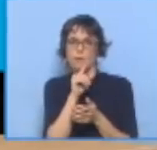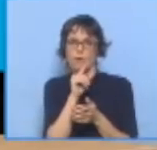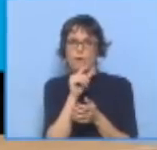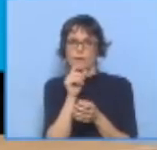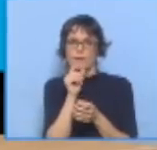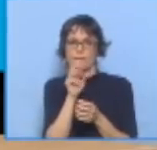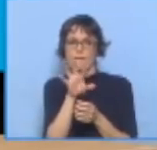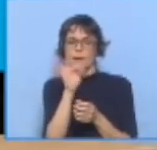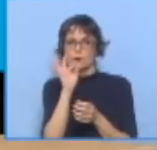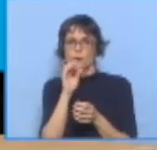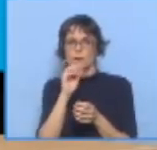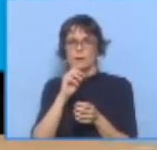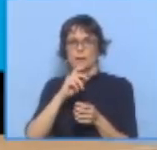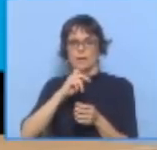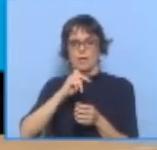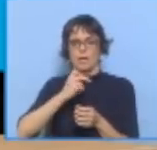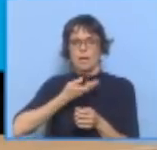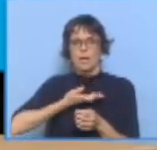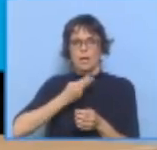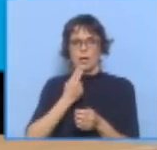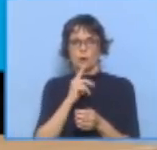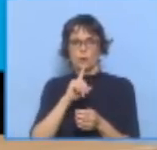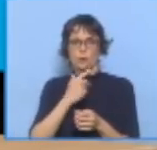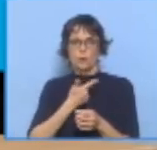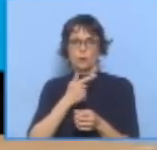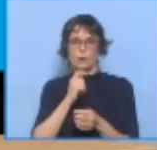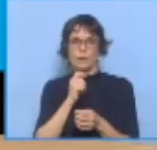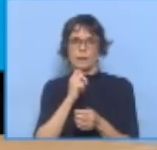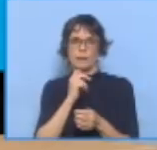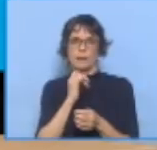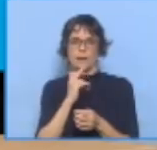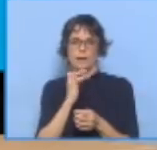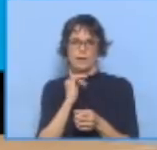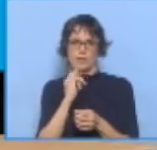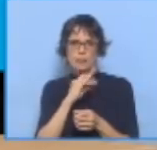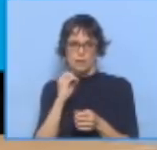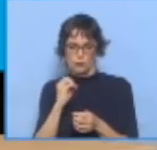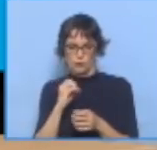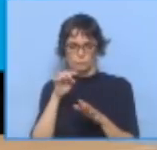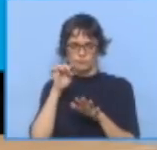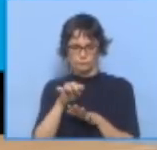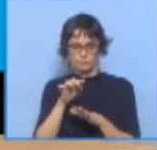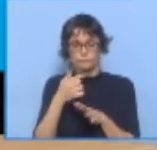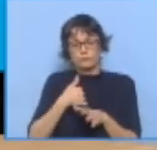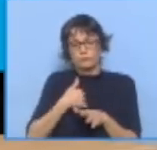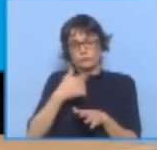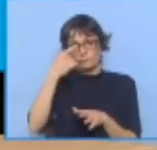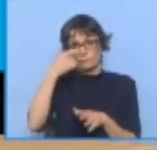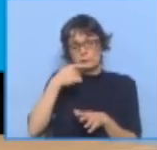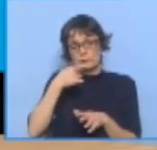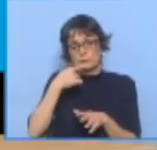facto, uma diferença muito grande. Nós, se quisermos manter, porque a palavra é suscetível, de facto, de uma série de